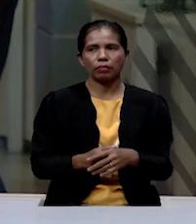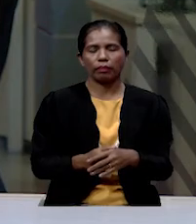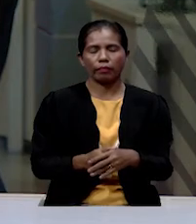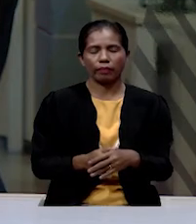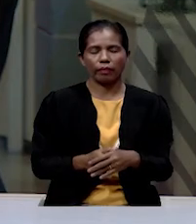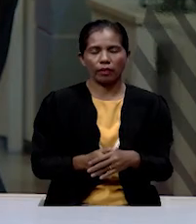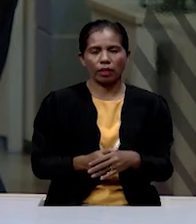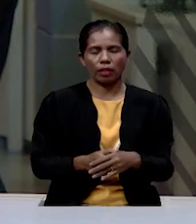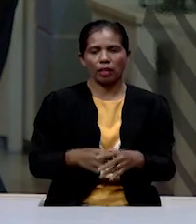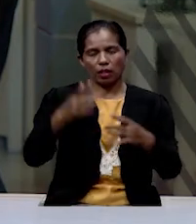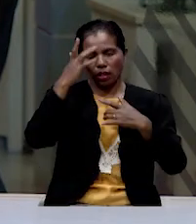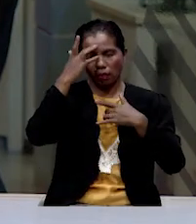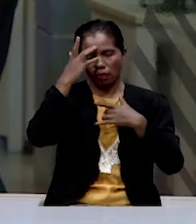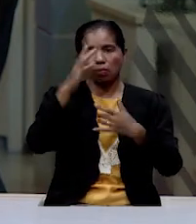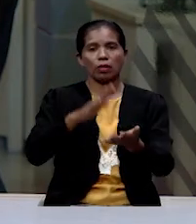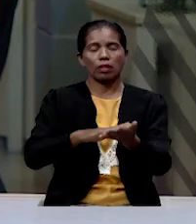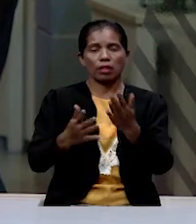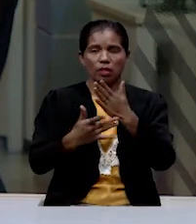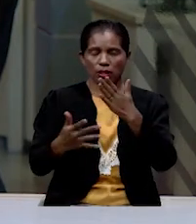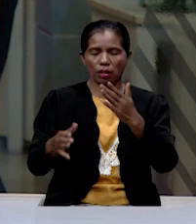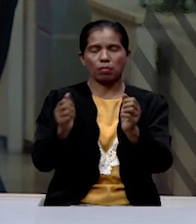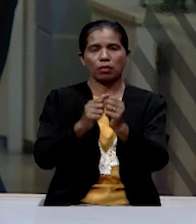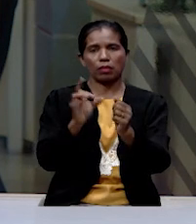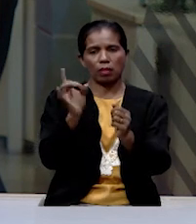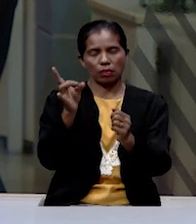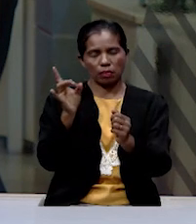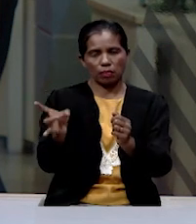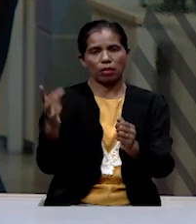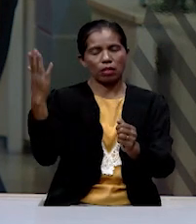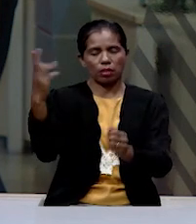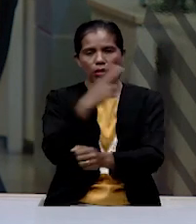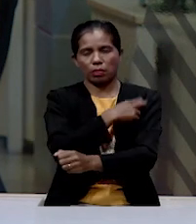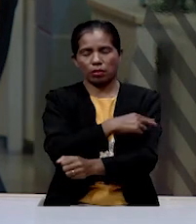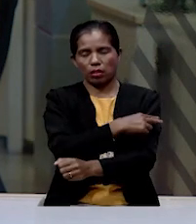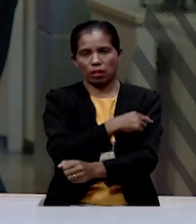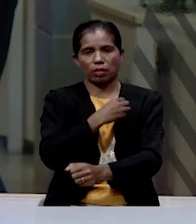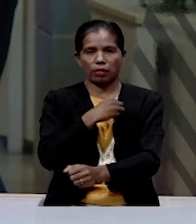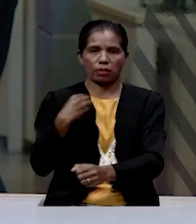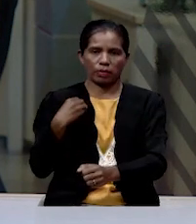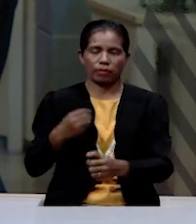Paciente Faceran hamutuk walu nuluresing halau hela tratamentu ia Hospital Nasional.